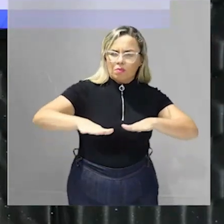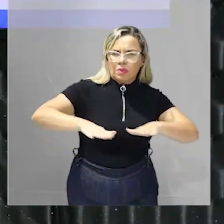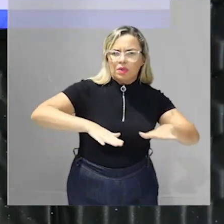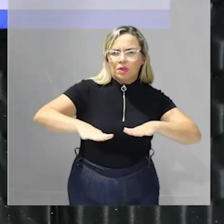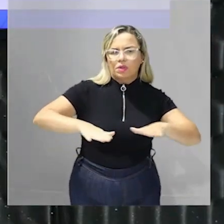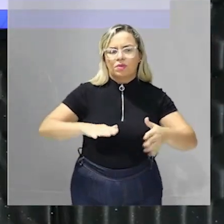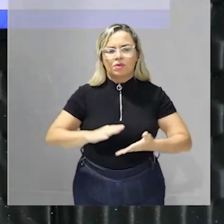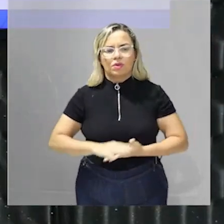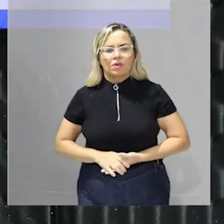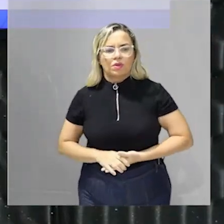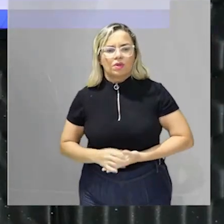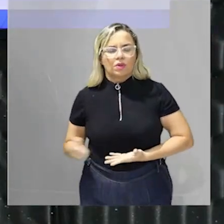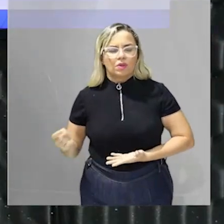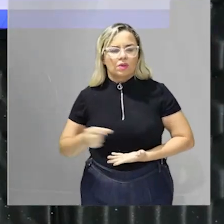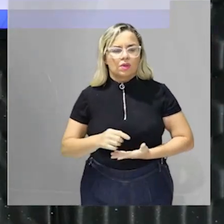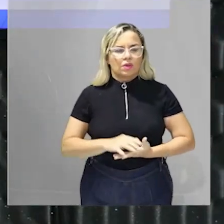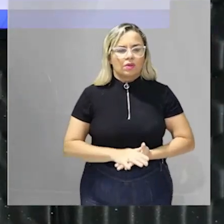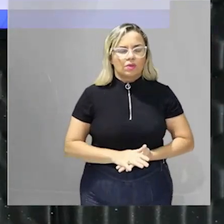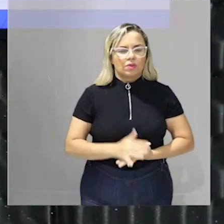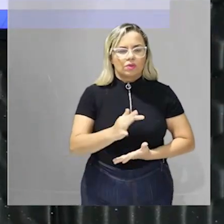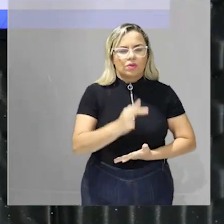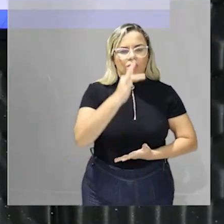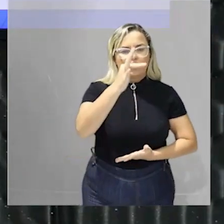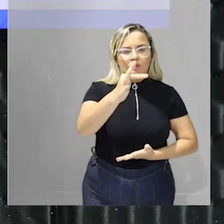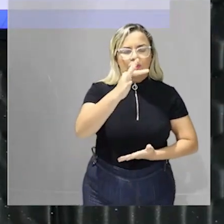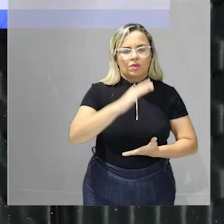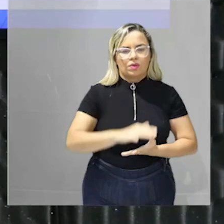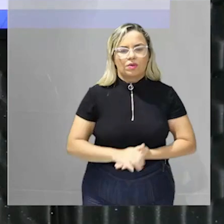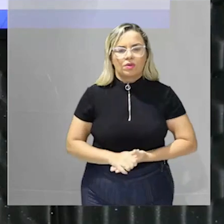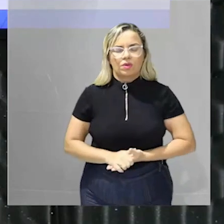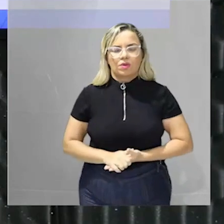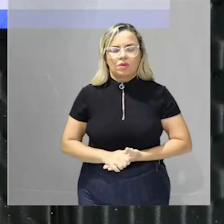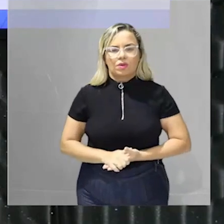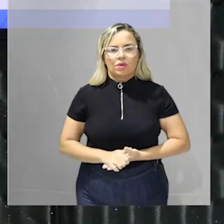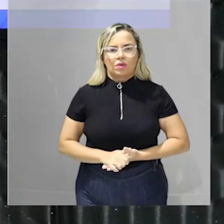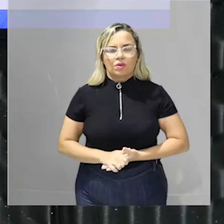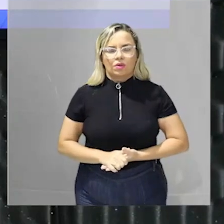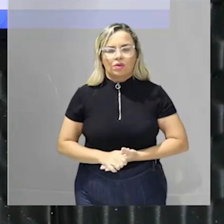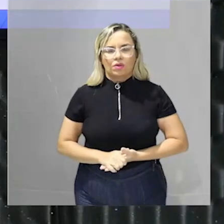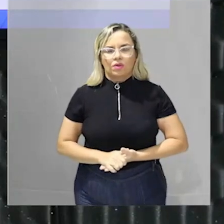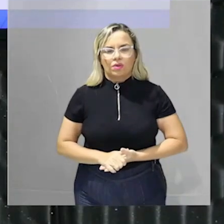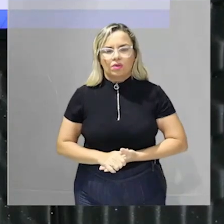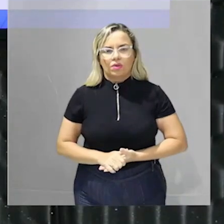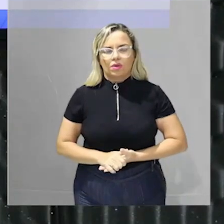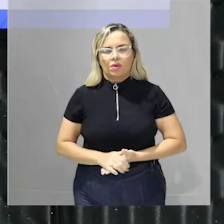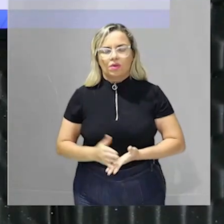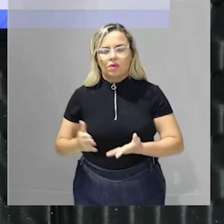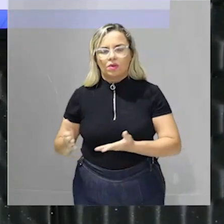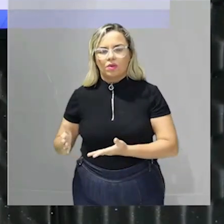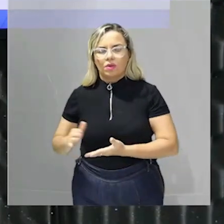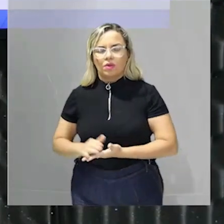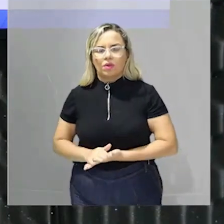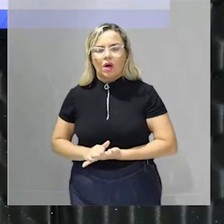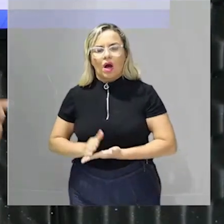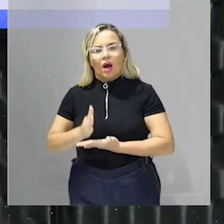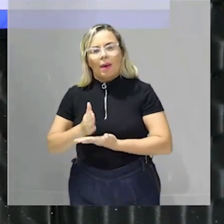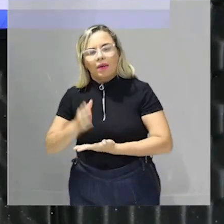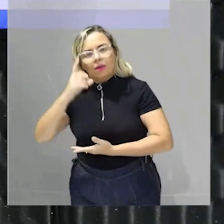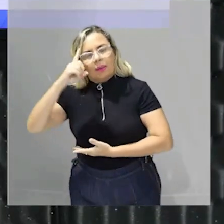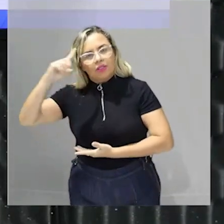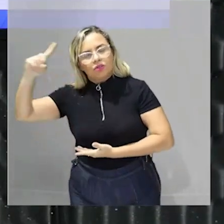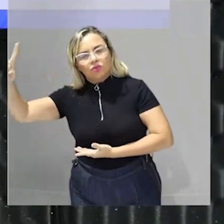atitudes. El mañana, futuro. El mañana, futuro. La